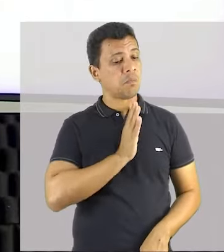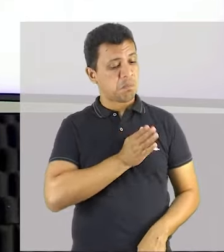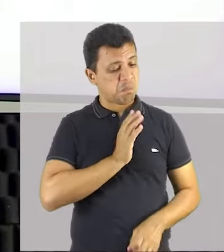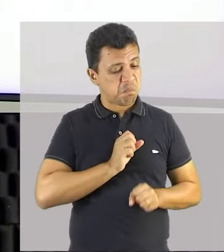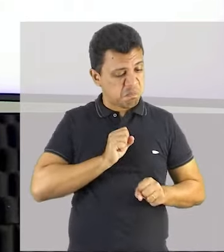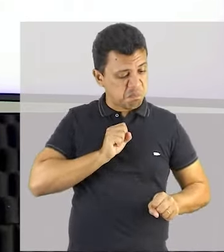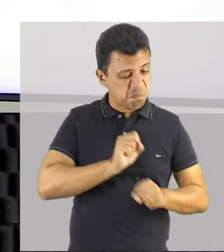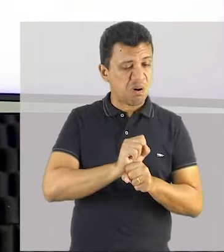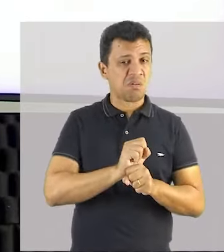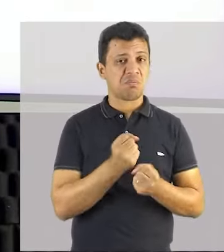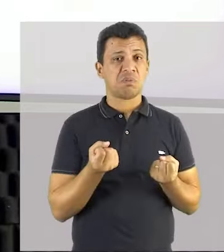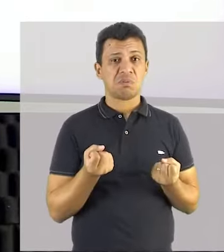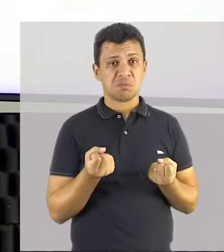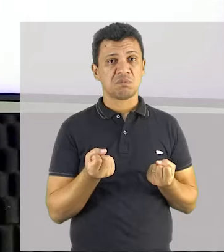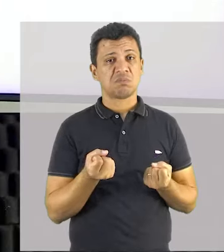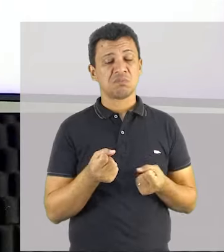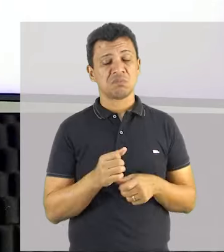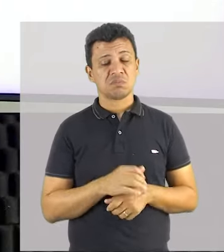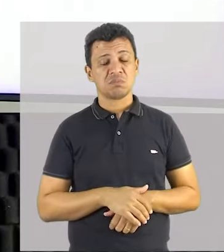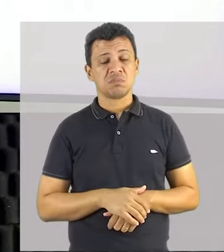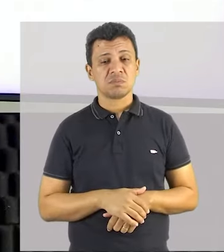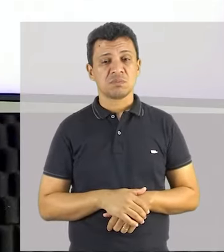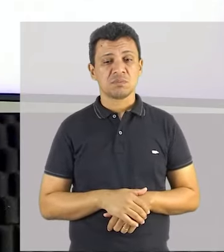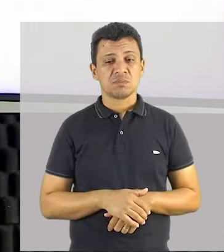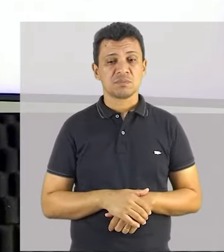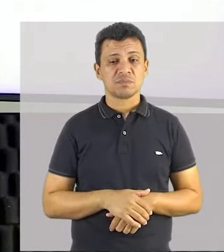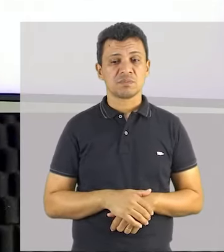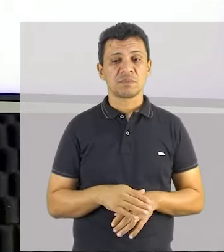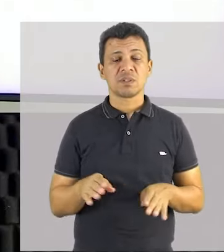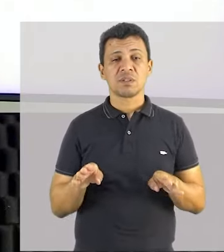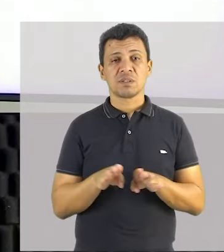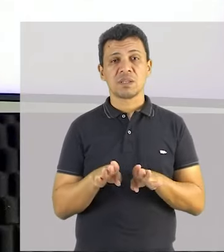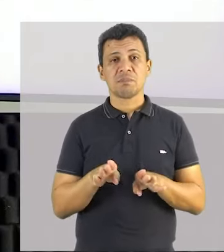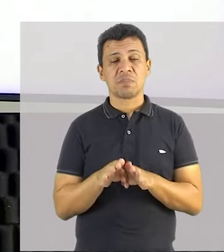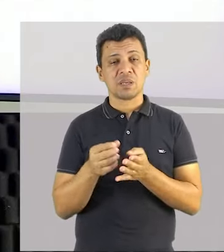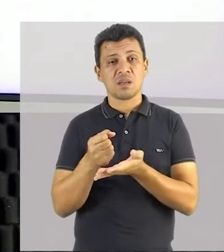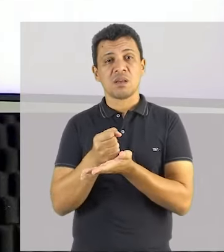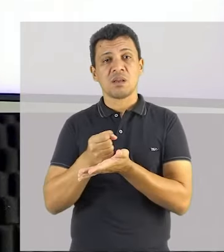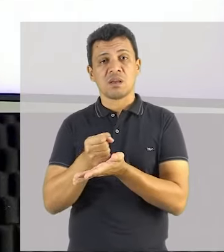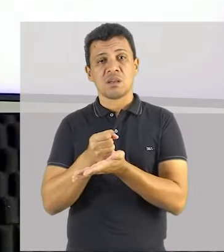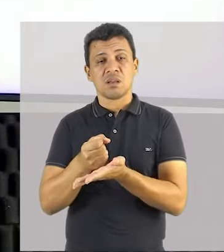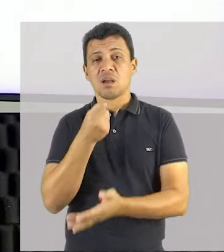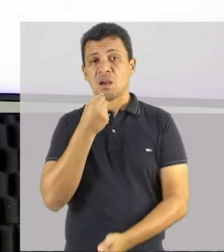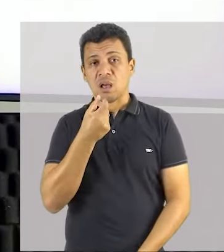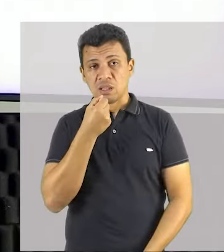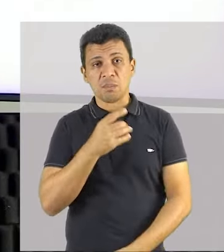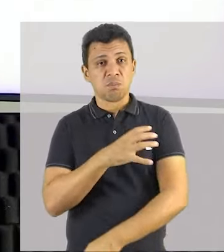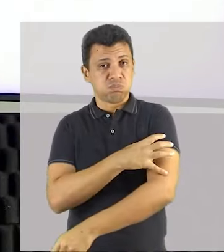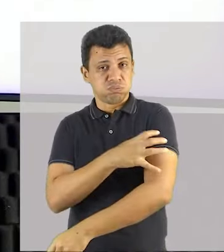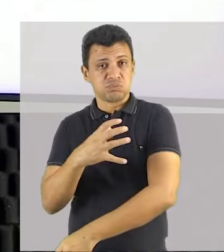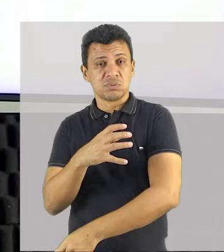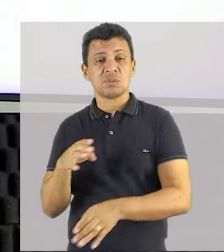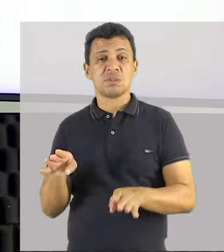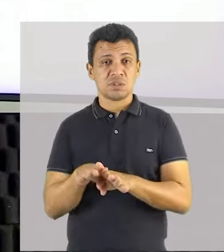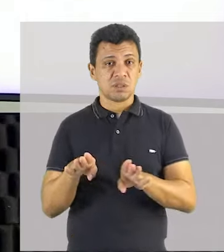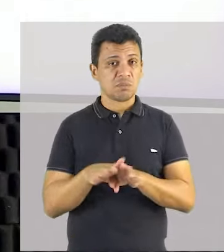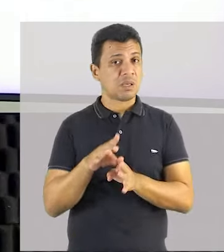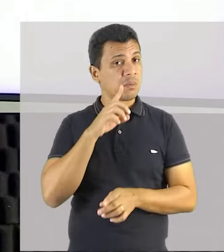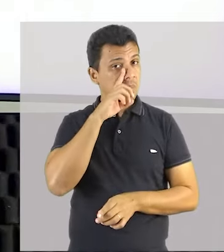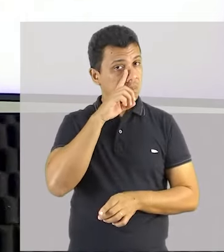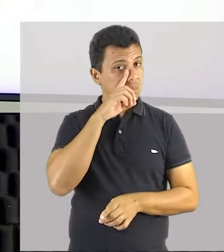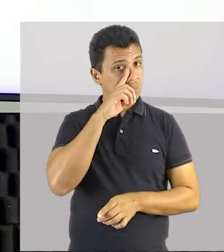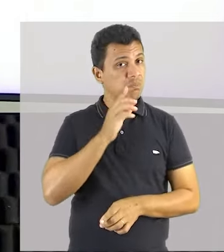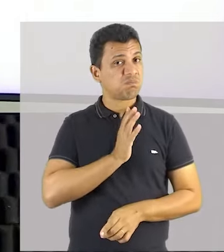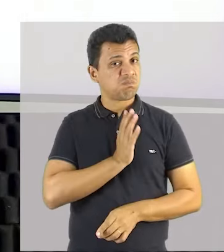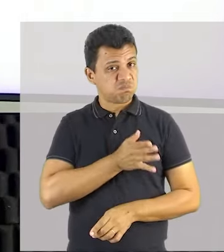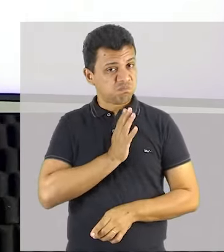então a questão falou disso falou a questão falou também que os anabolizantes também trazem esse prejuízo para dentro